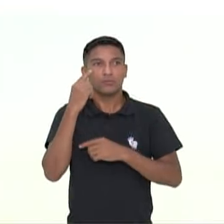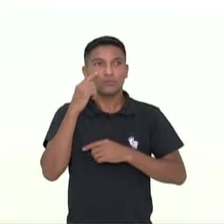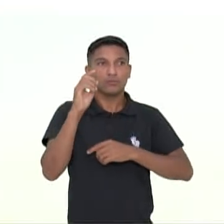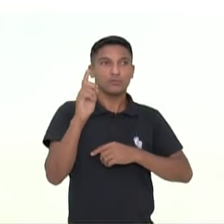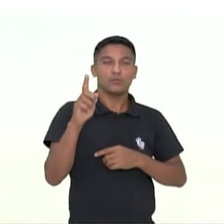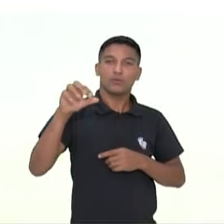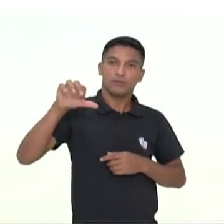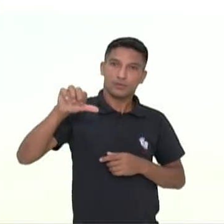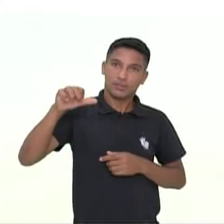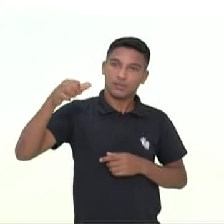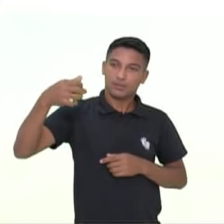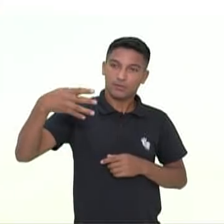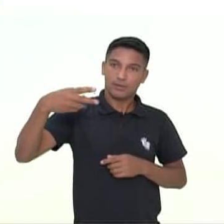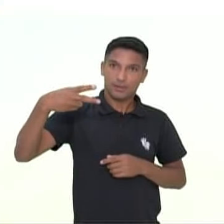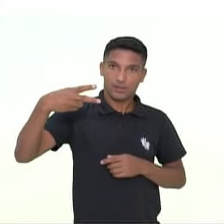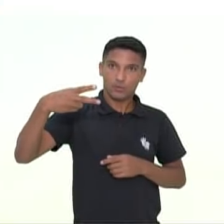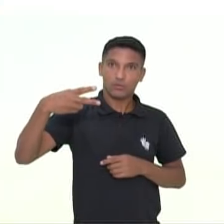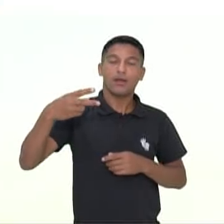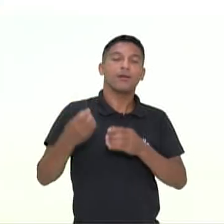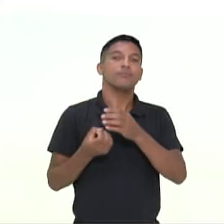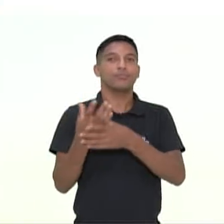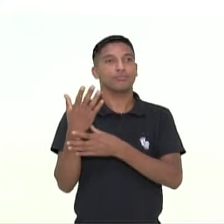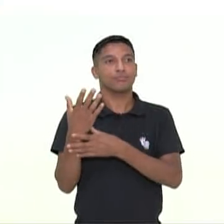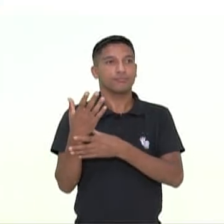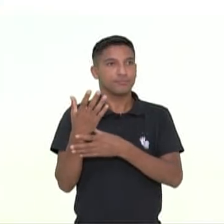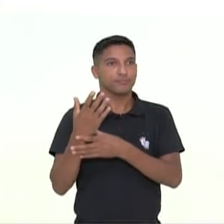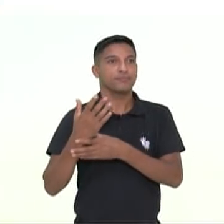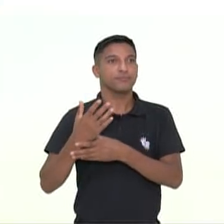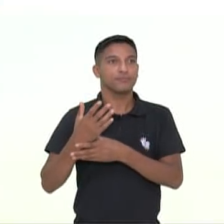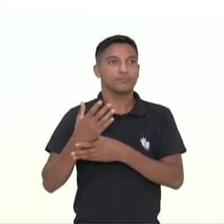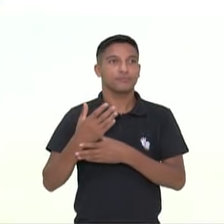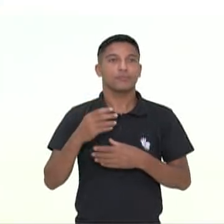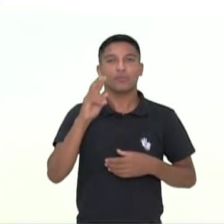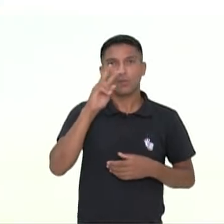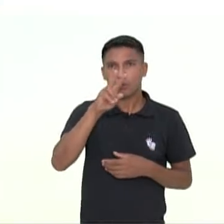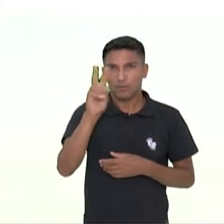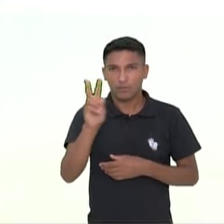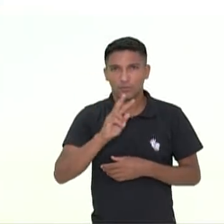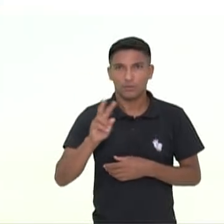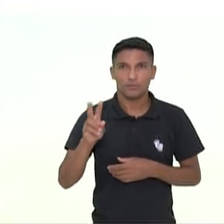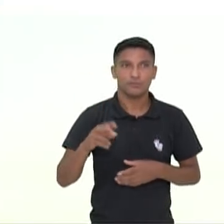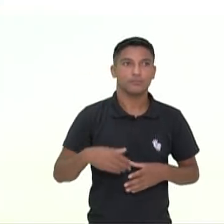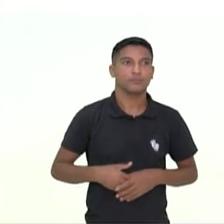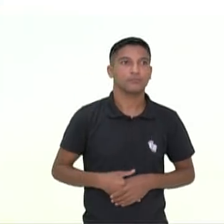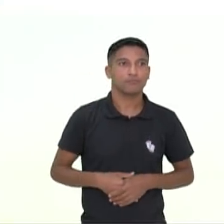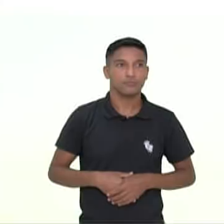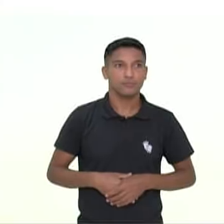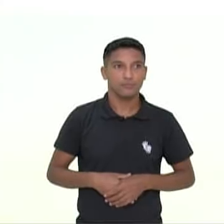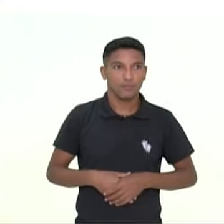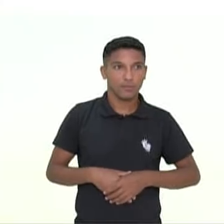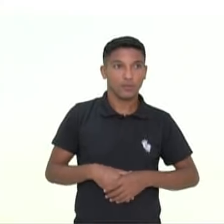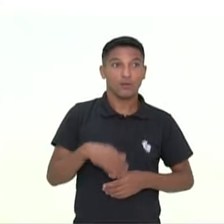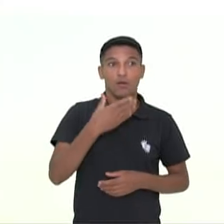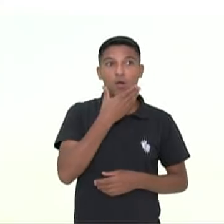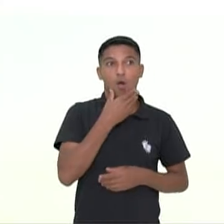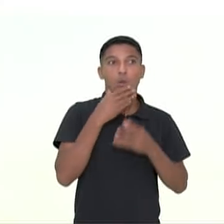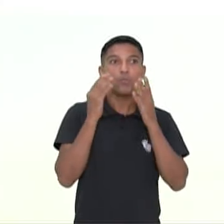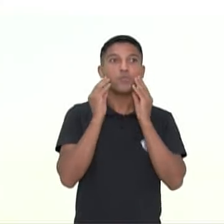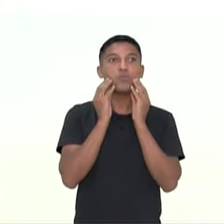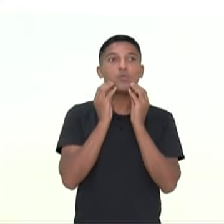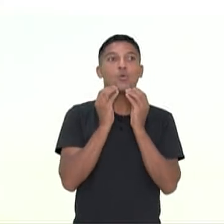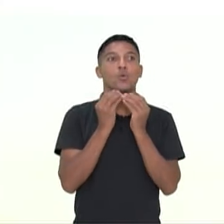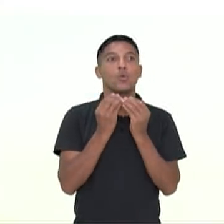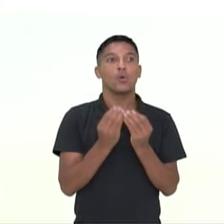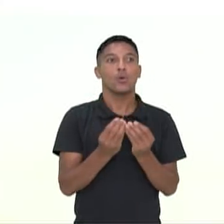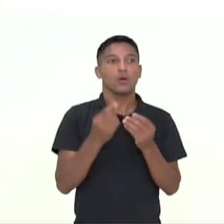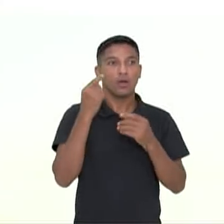da seita Omotokyo, Morihei Ueshida criou um caminho de vida usando uma